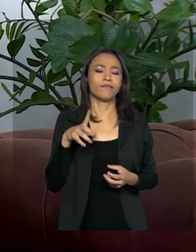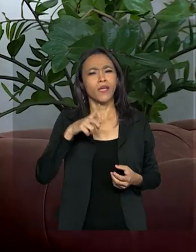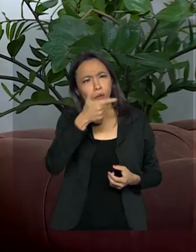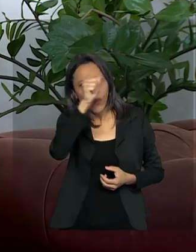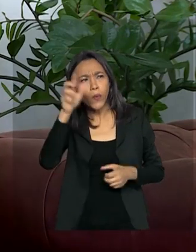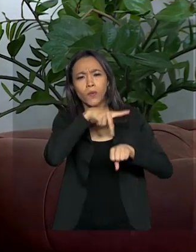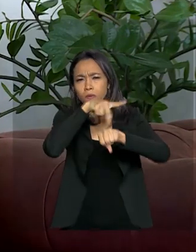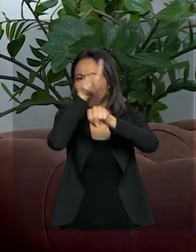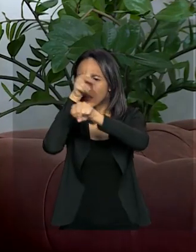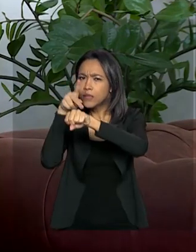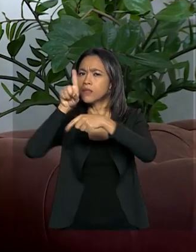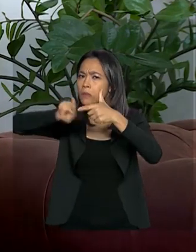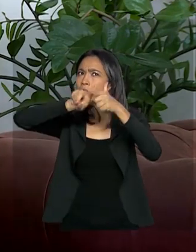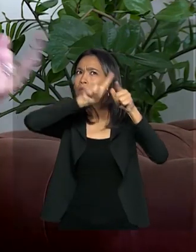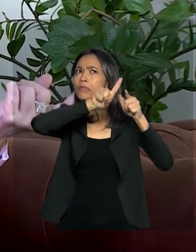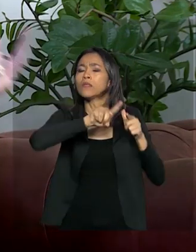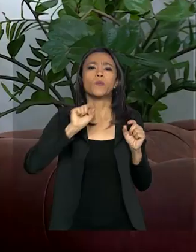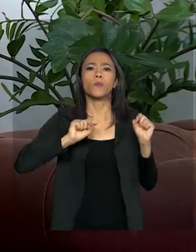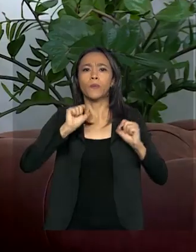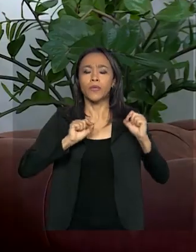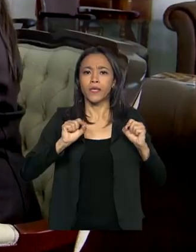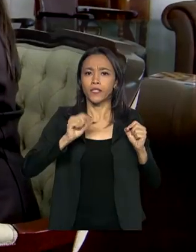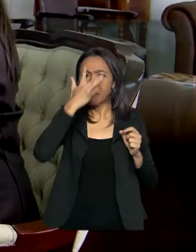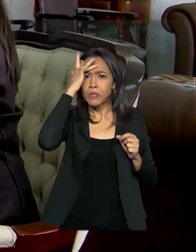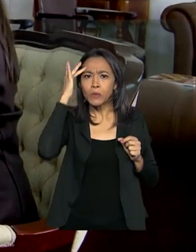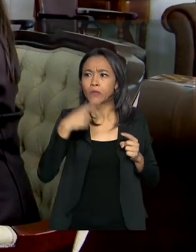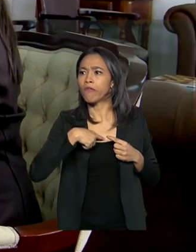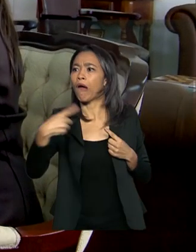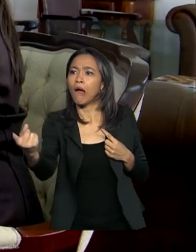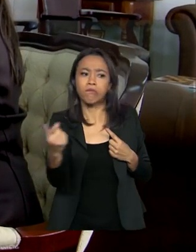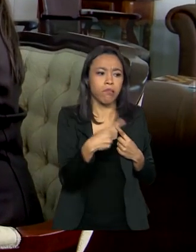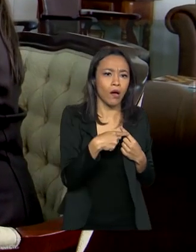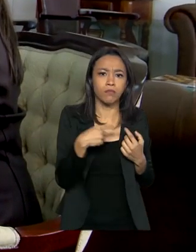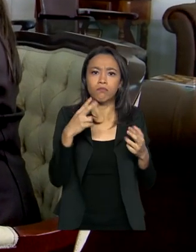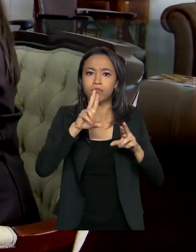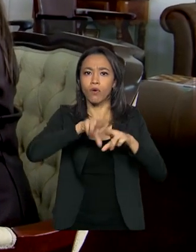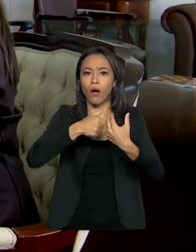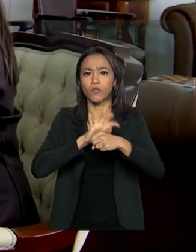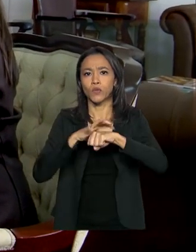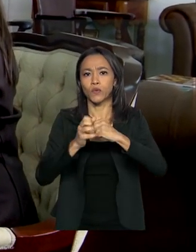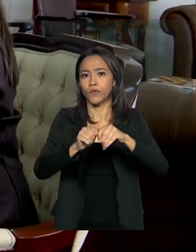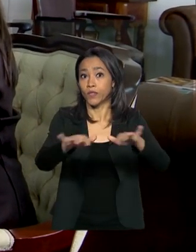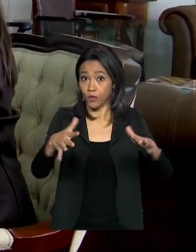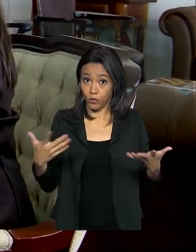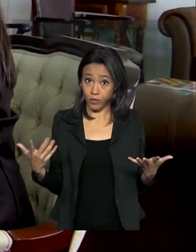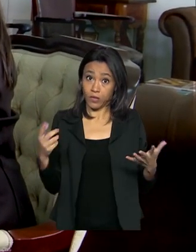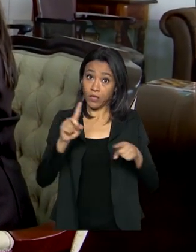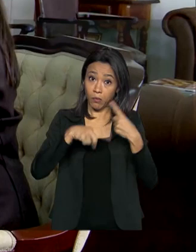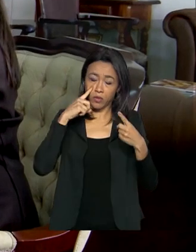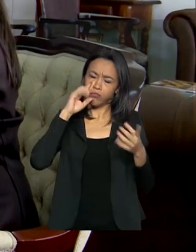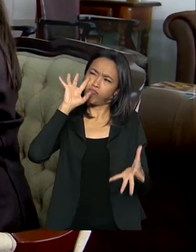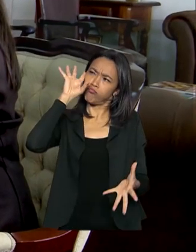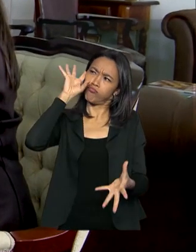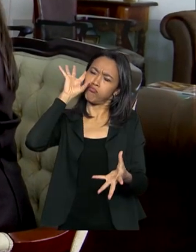outros países com problemas é de pessoas de ir e vir por causa do vírus então você juntando e fazendo uma